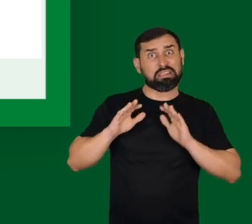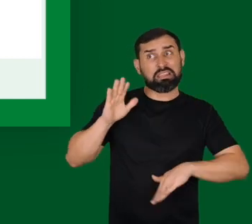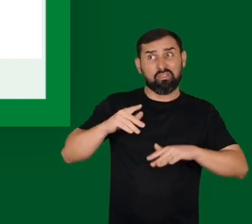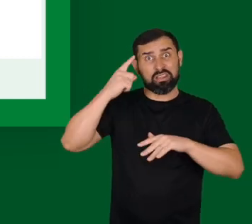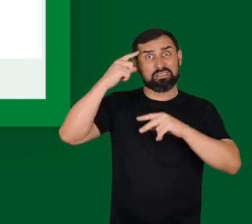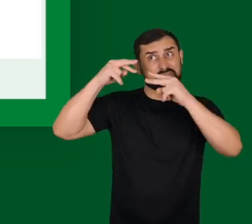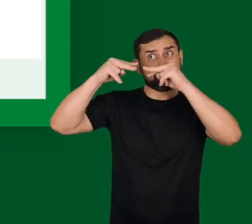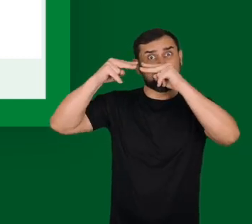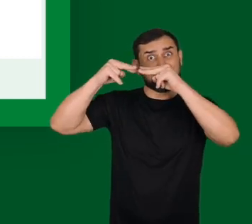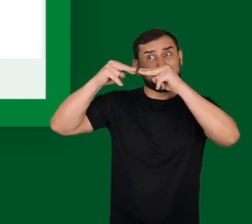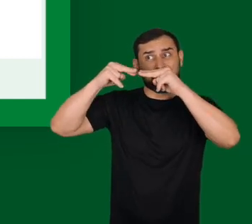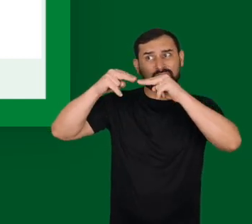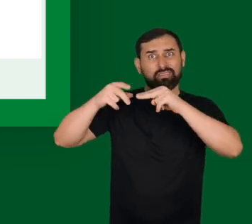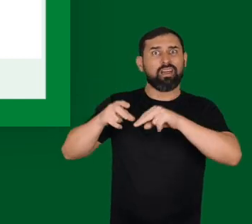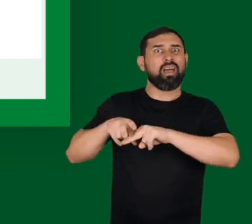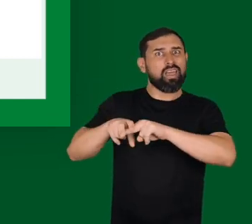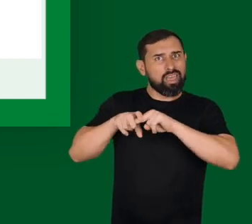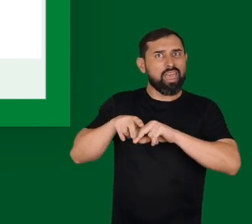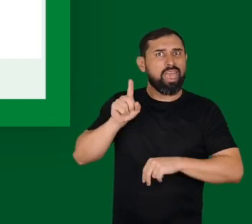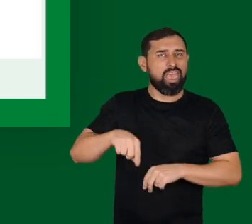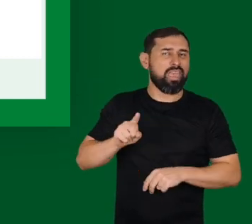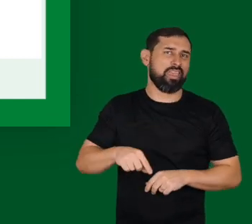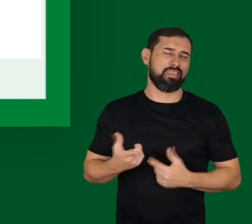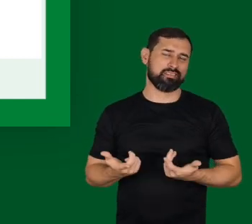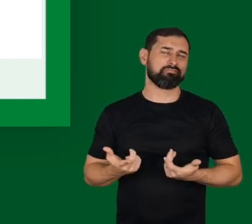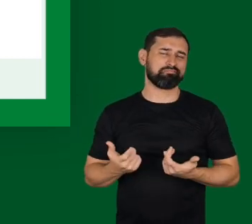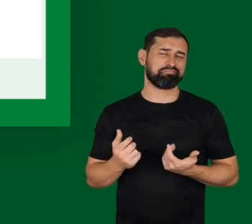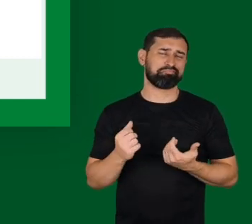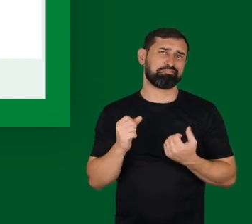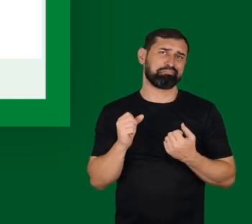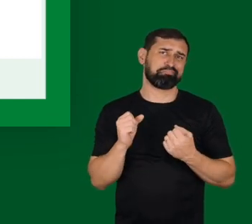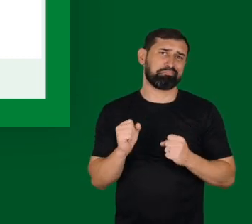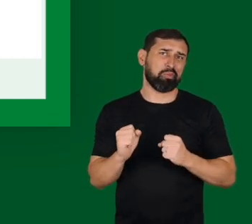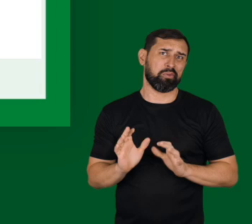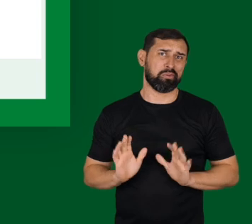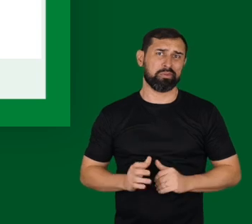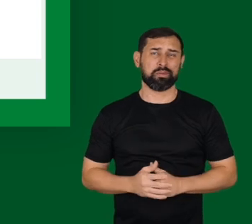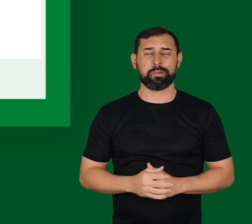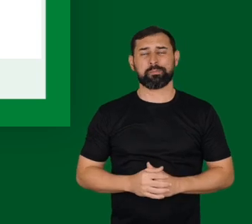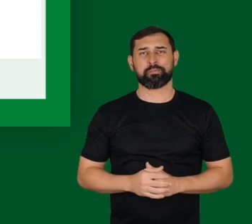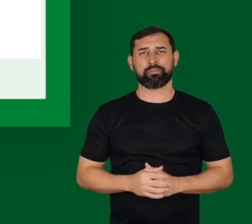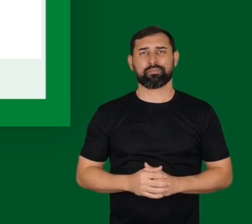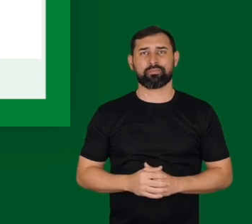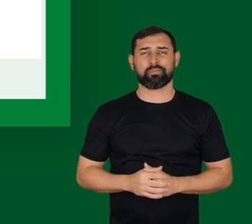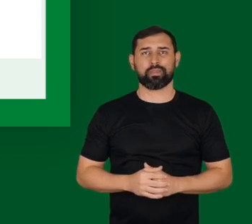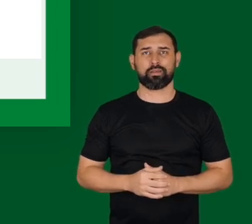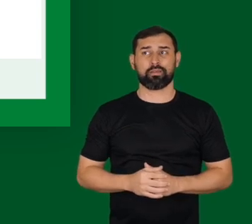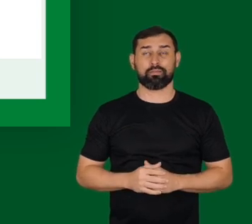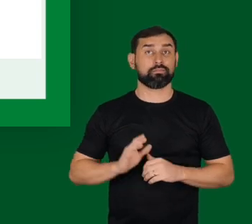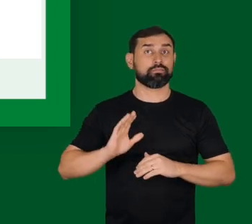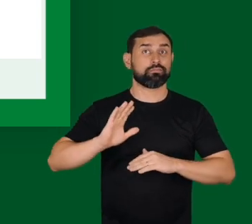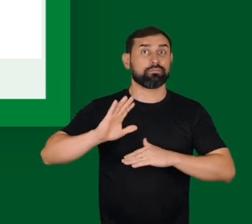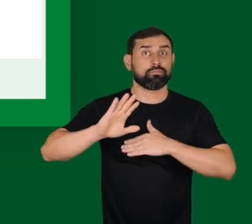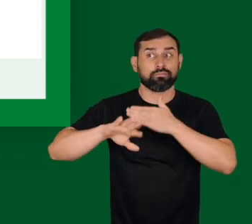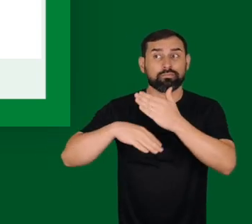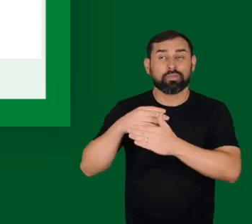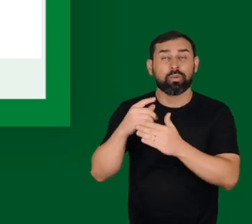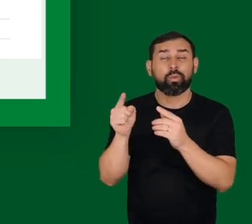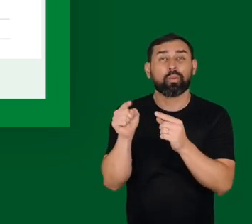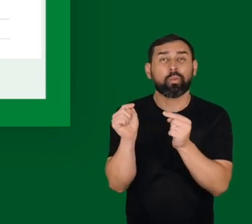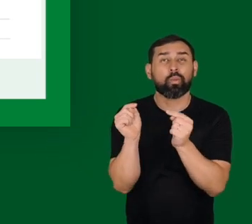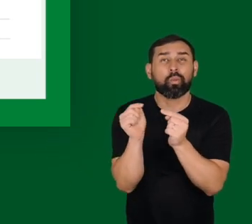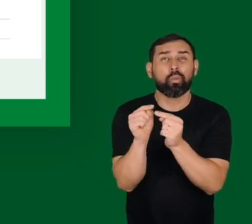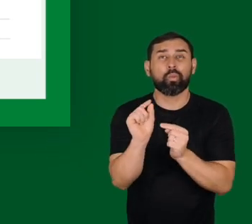eles eletroencefalográficos ou exames de imagem, né, como tomografia e ressonância, mas é um menino que não pode ter febre.